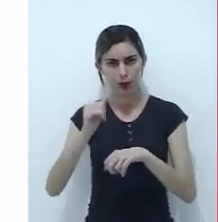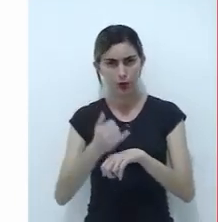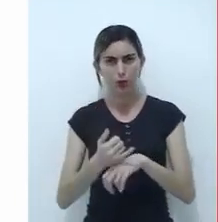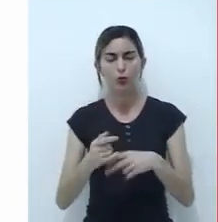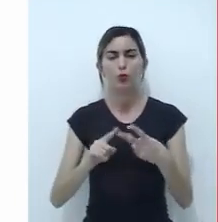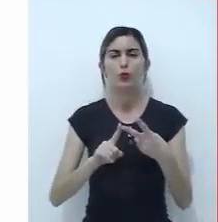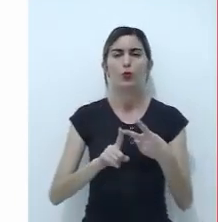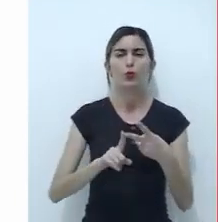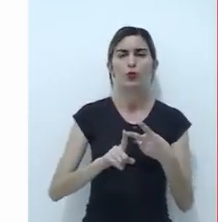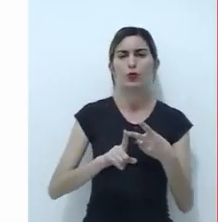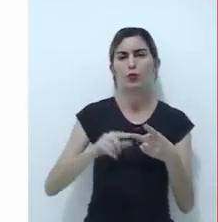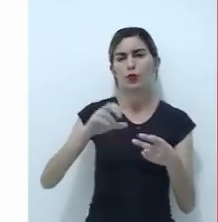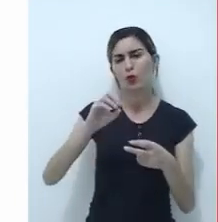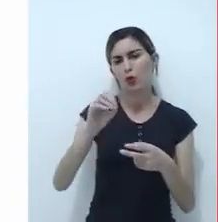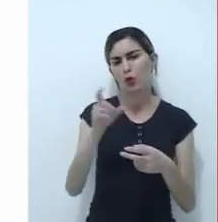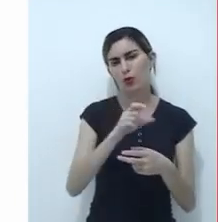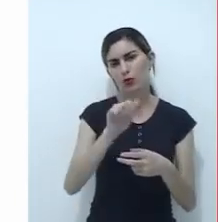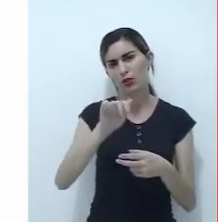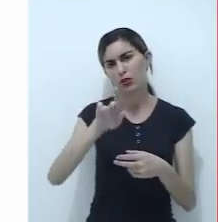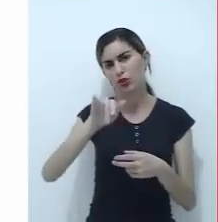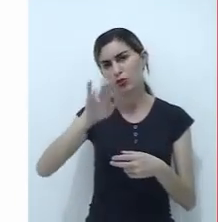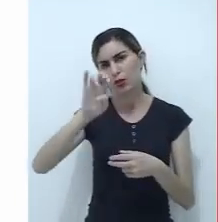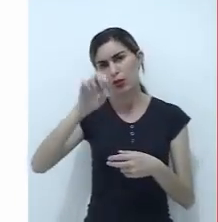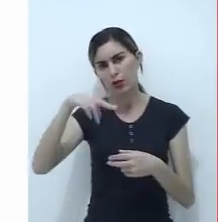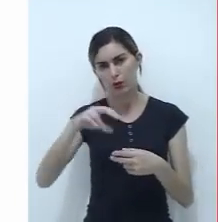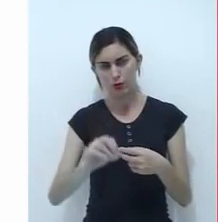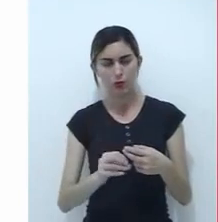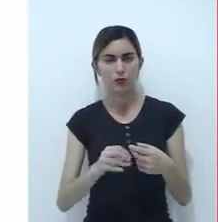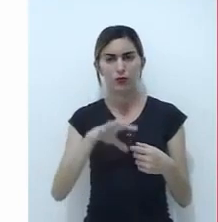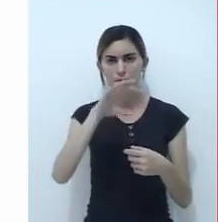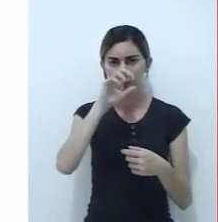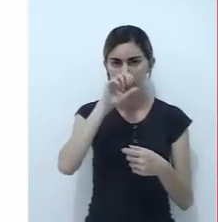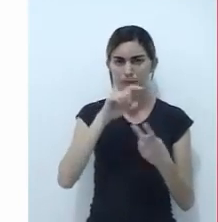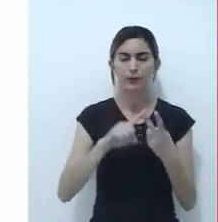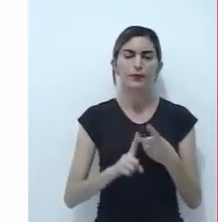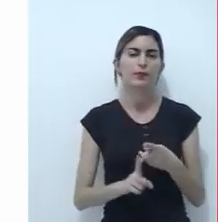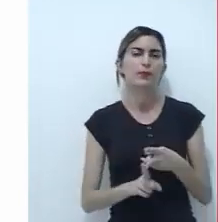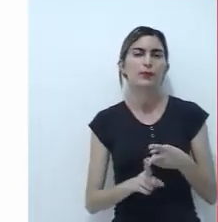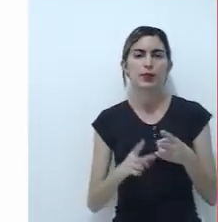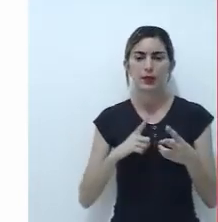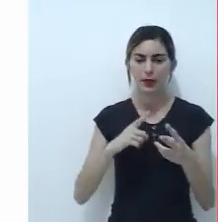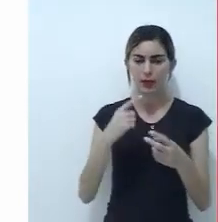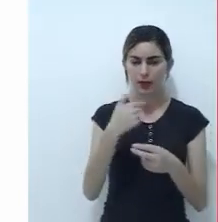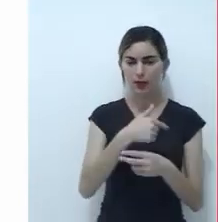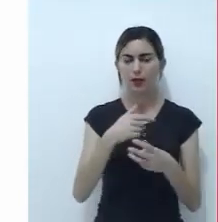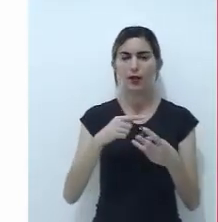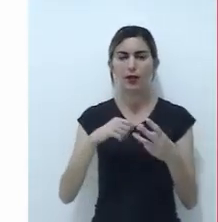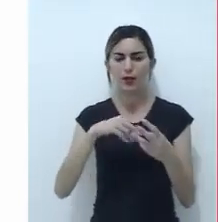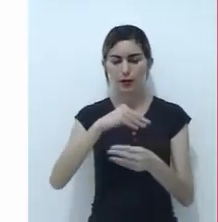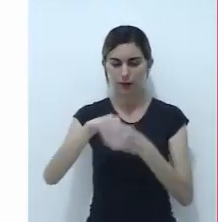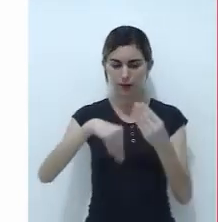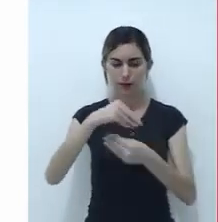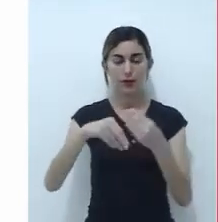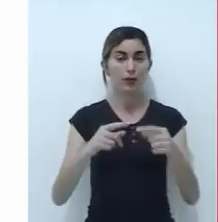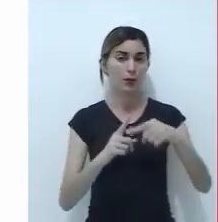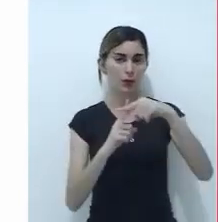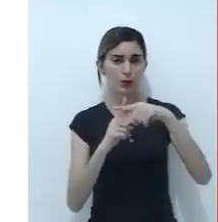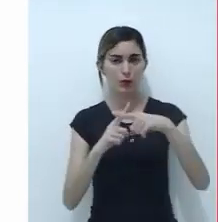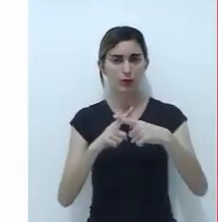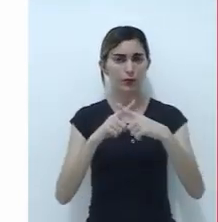veja que a gente está ali trocando os oxigênios. Esse do lado dos produtos, ele vai ter uma